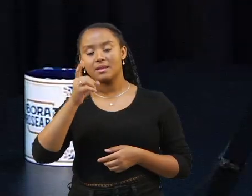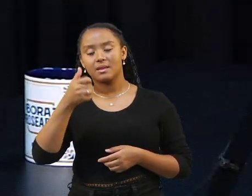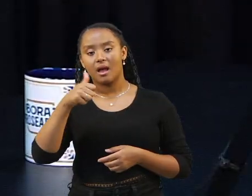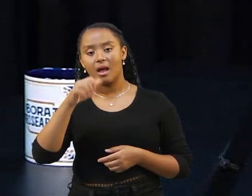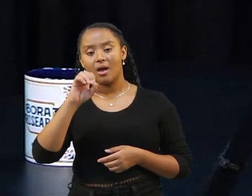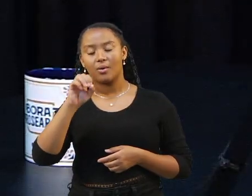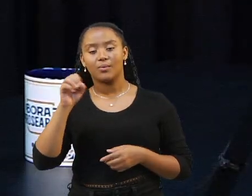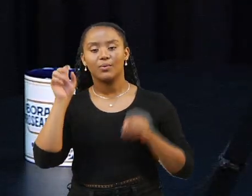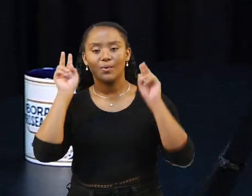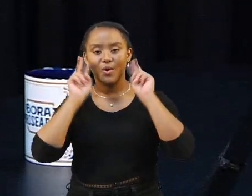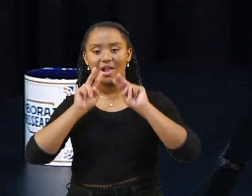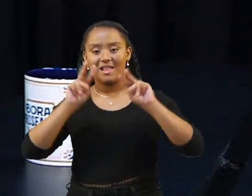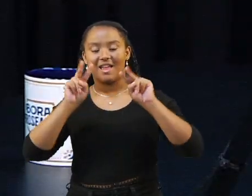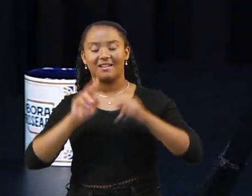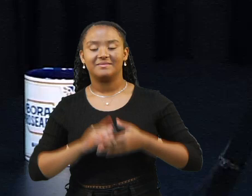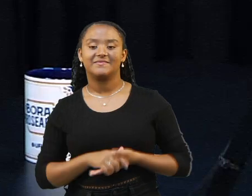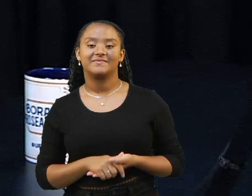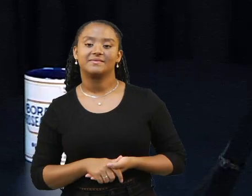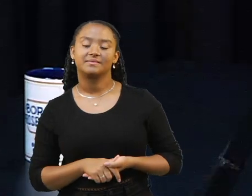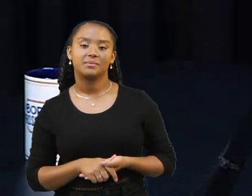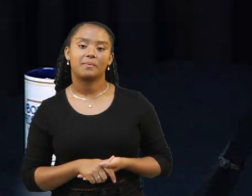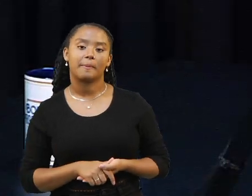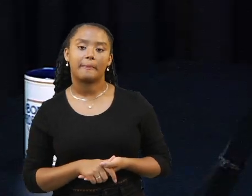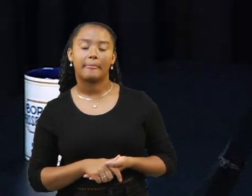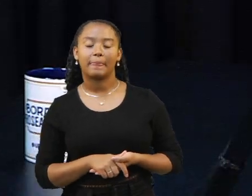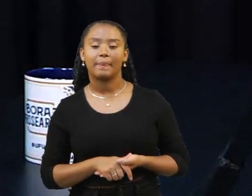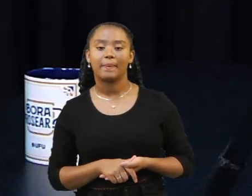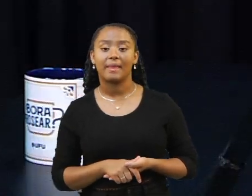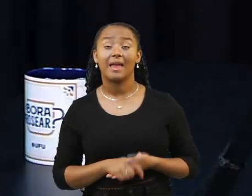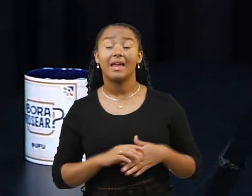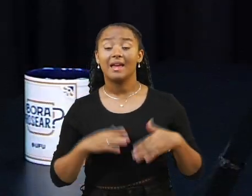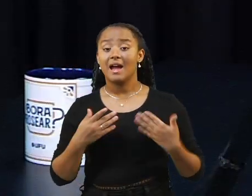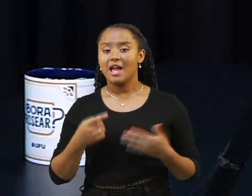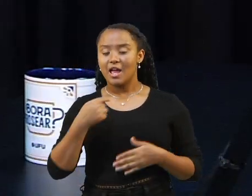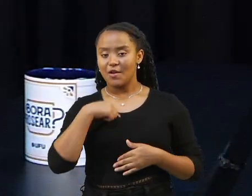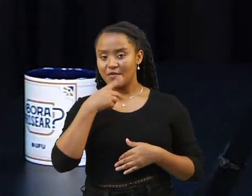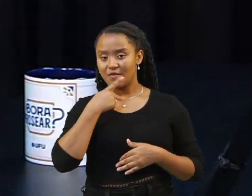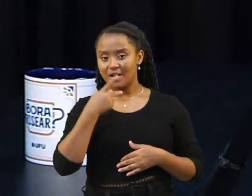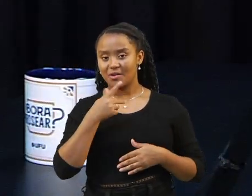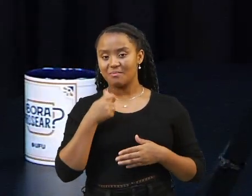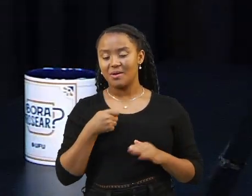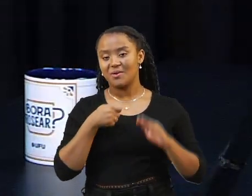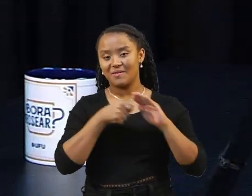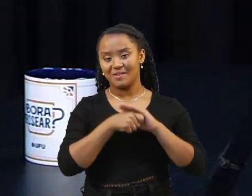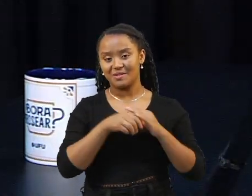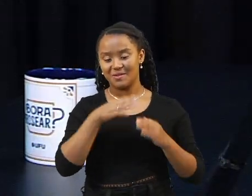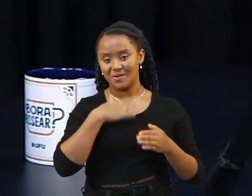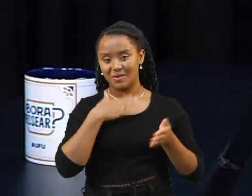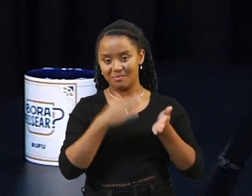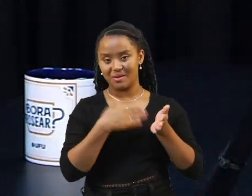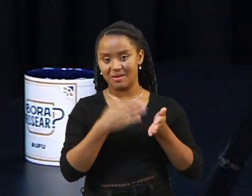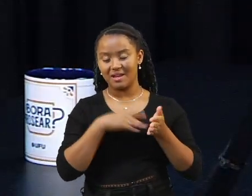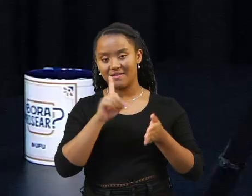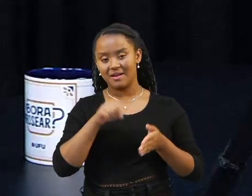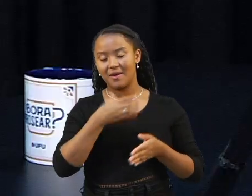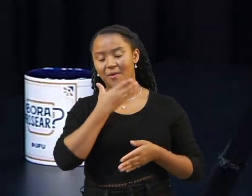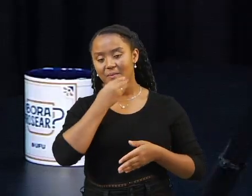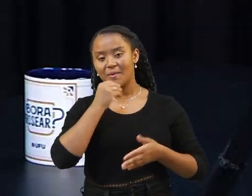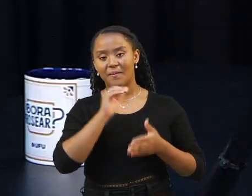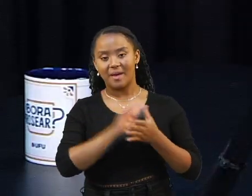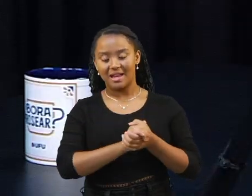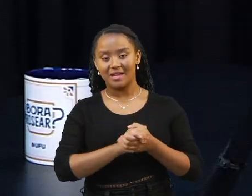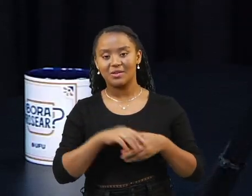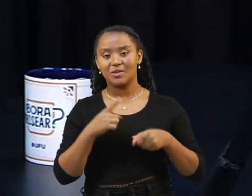do o olhar. Aí, deixa eu mostrar aqui. E aí, eu falo que meu patrocinador foi meu